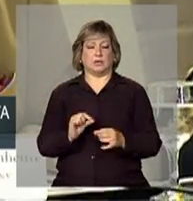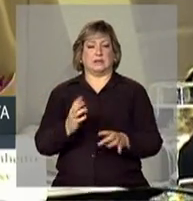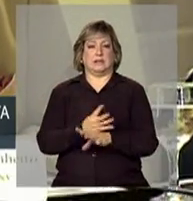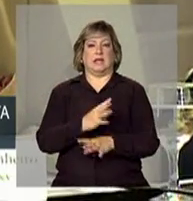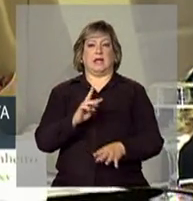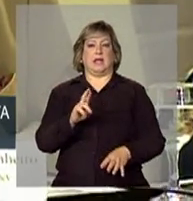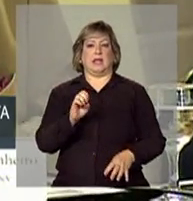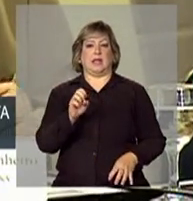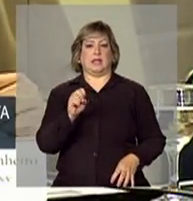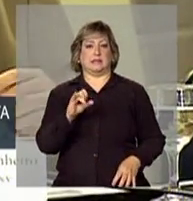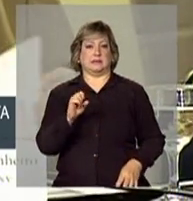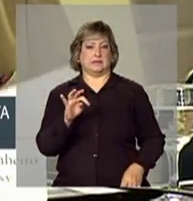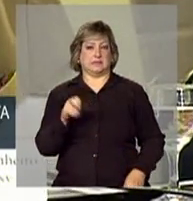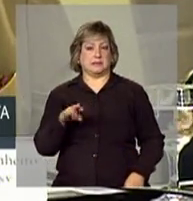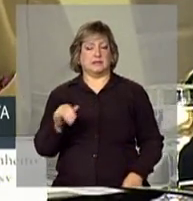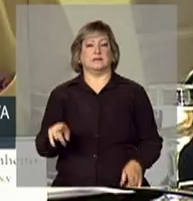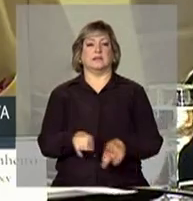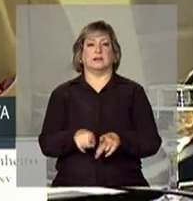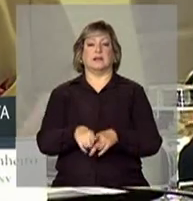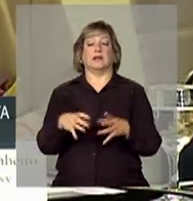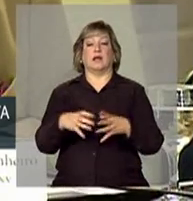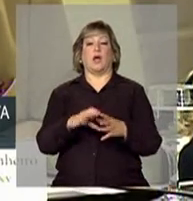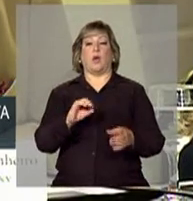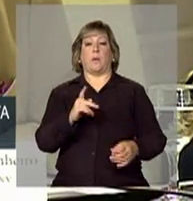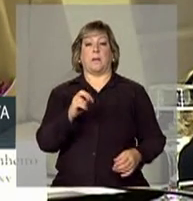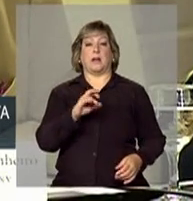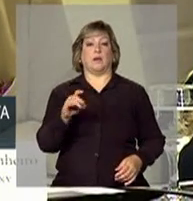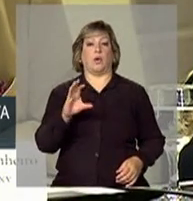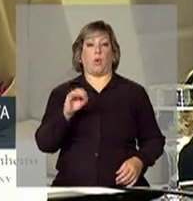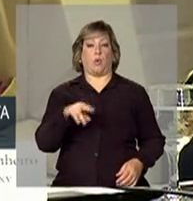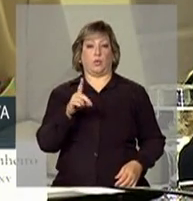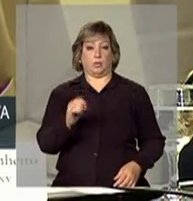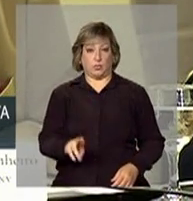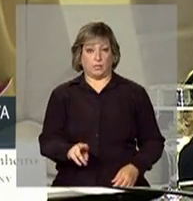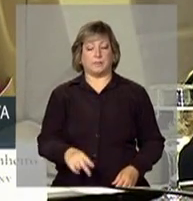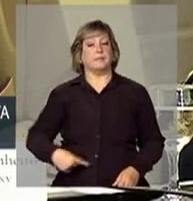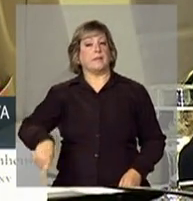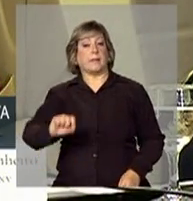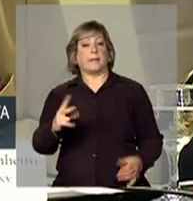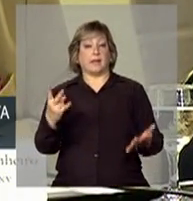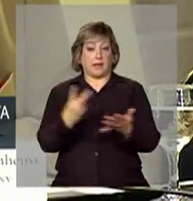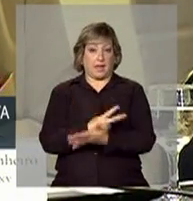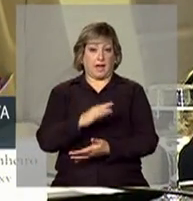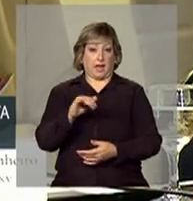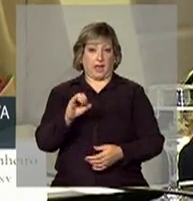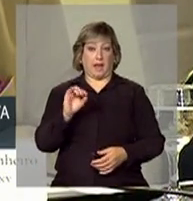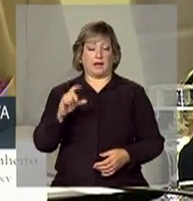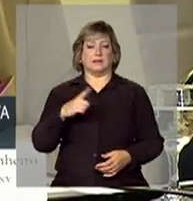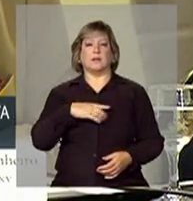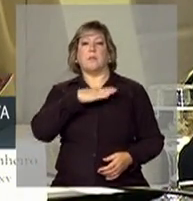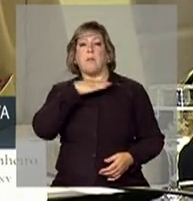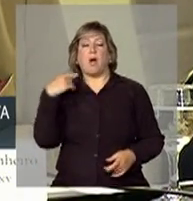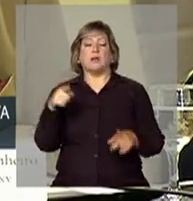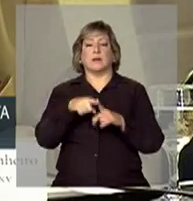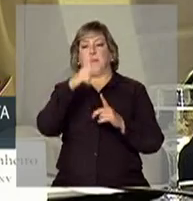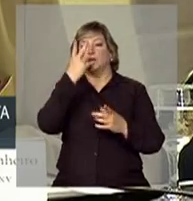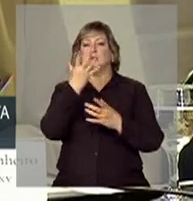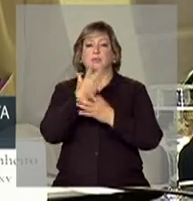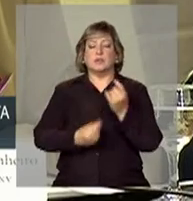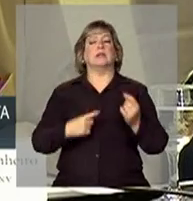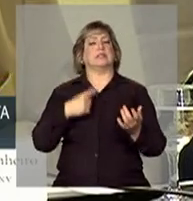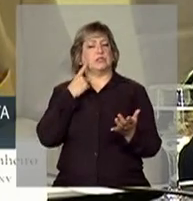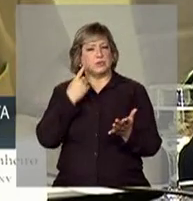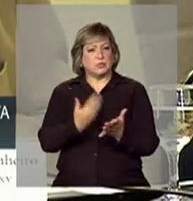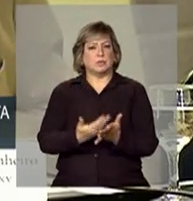articulações internacionais, como a Operação Condor. Os casos existentes na Comissão Especial sobre Mortes Aparecidos estão sendo estudados